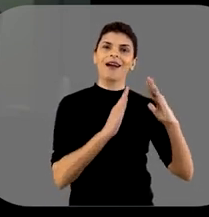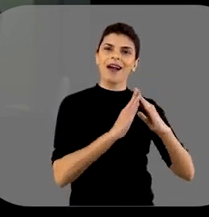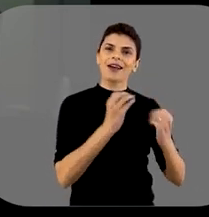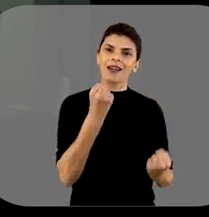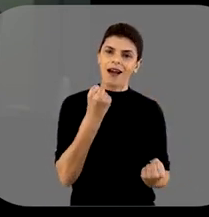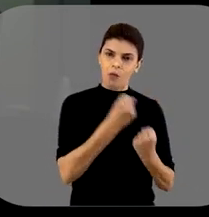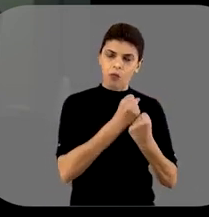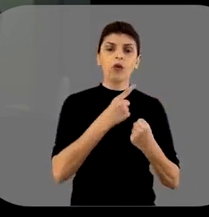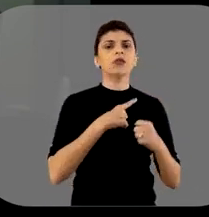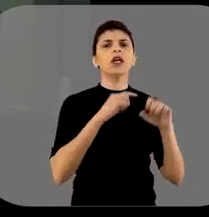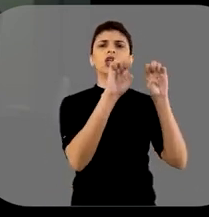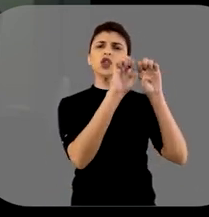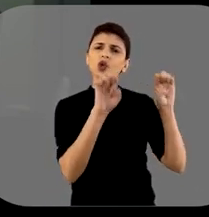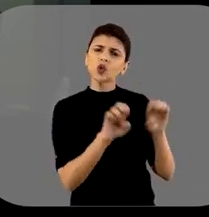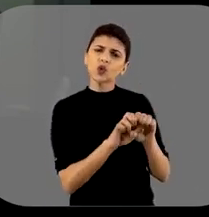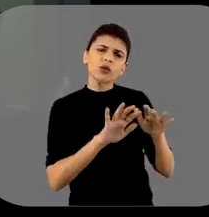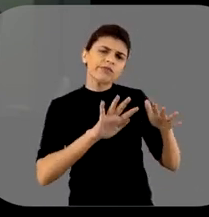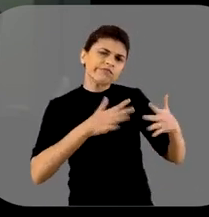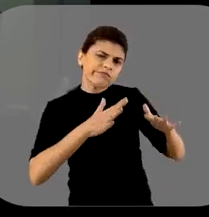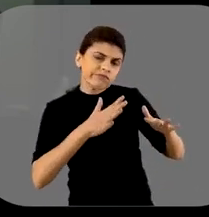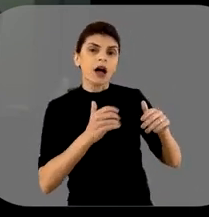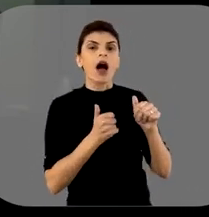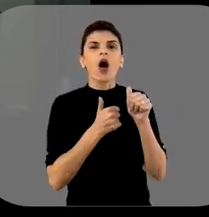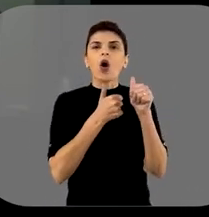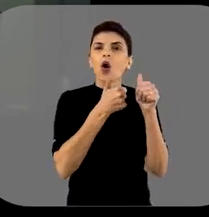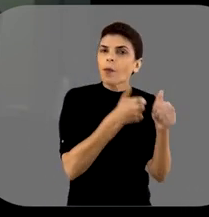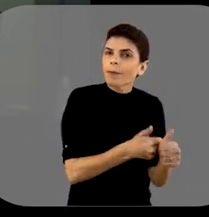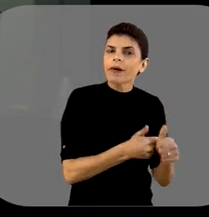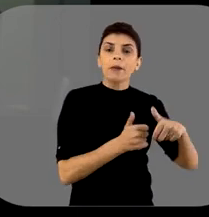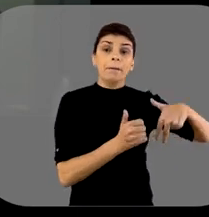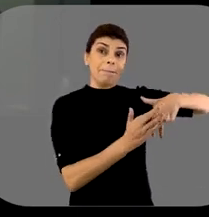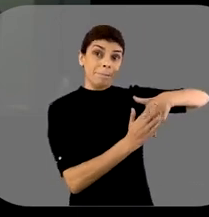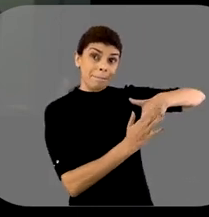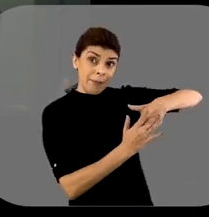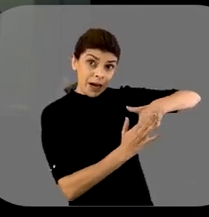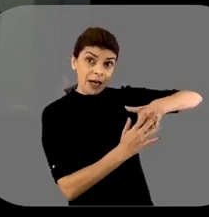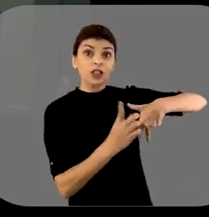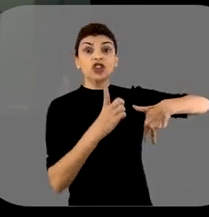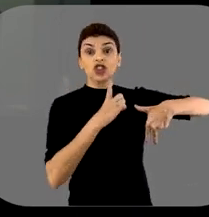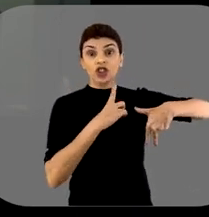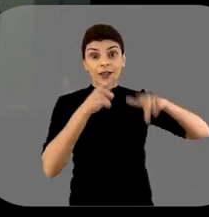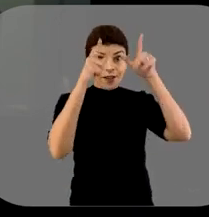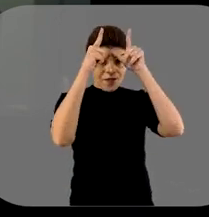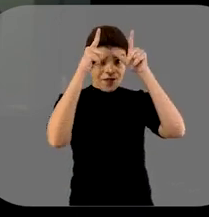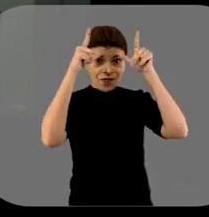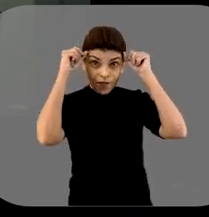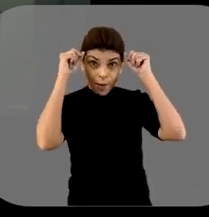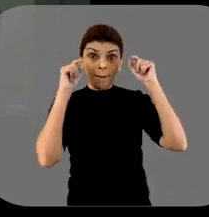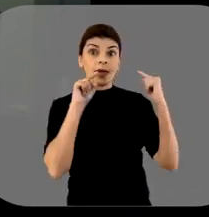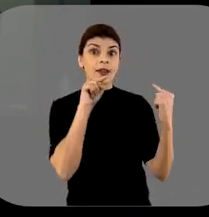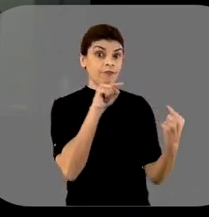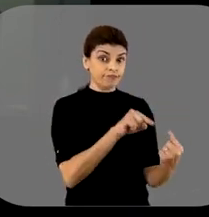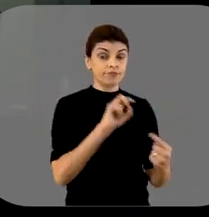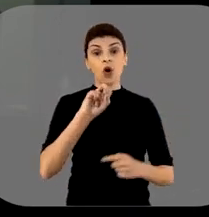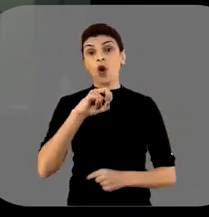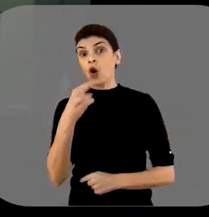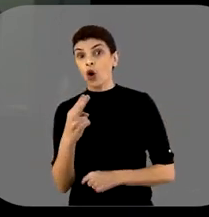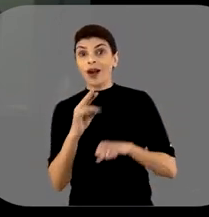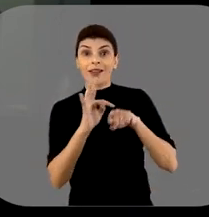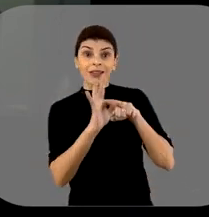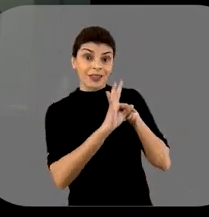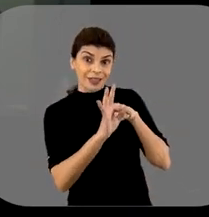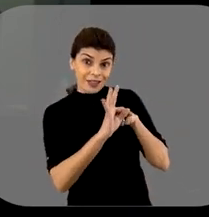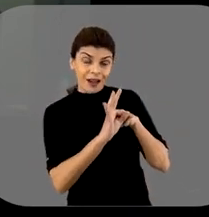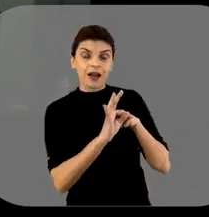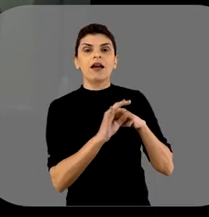nós mantemos uma estrutura mínima de acompanhamento, ou seja, o paciente chega, tem ali uma enfermeira, uma técnica